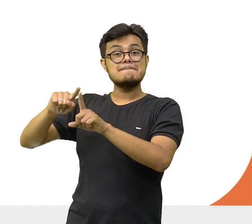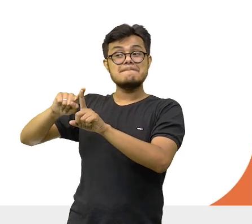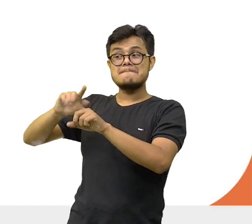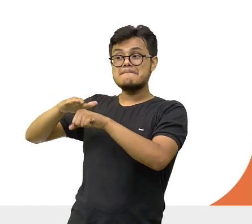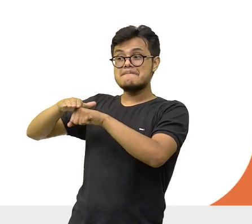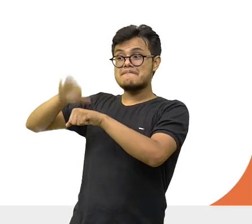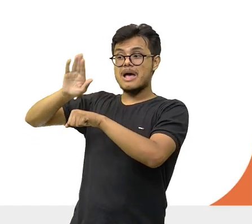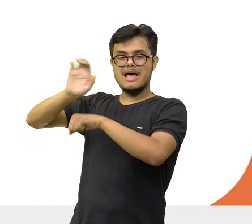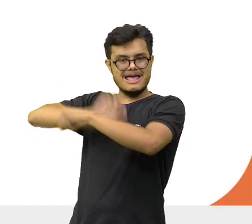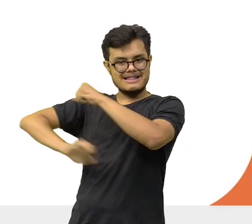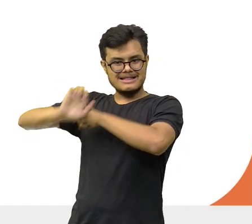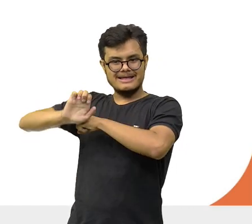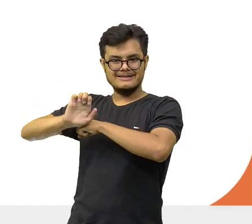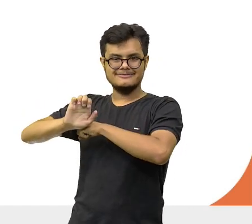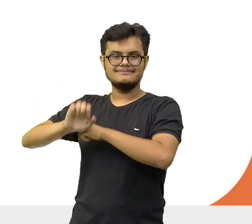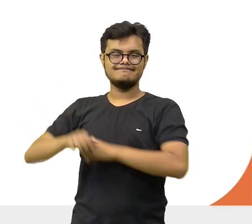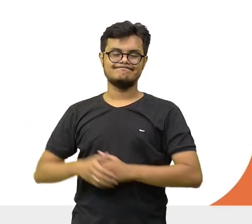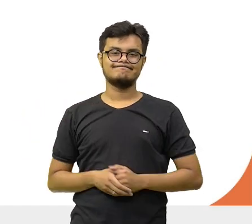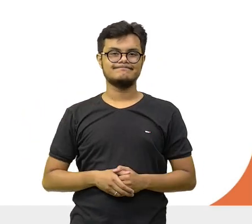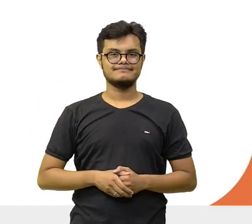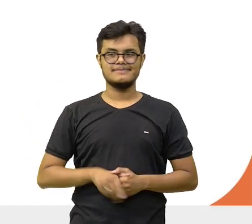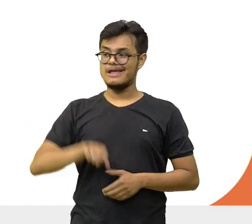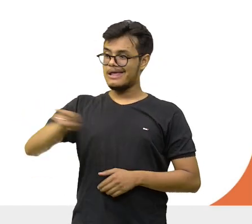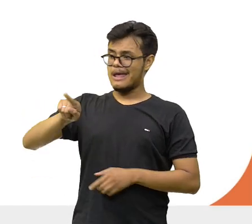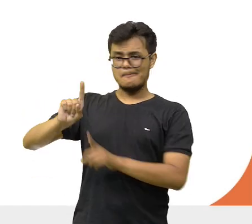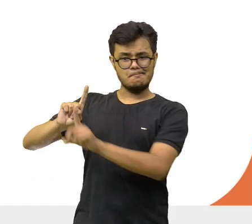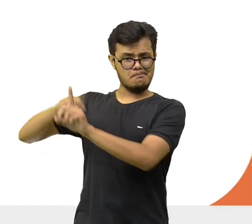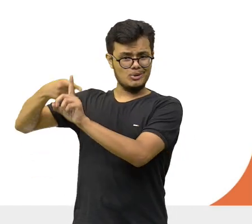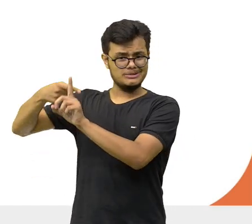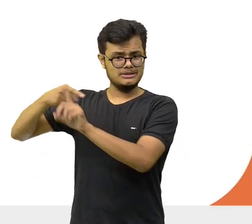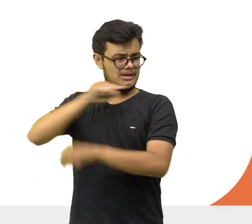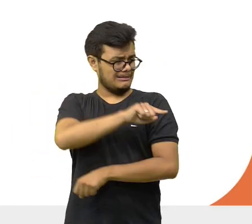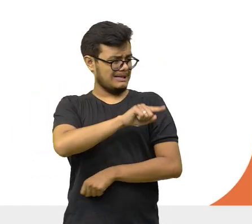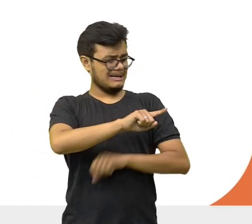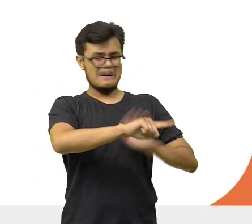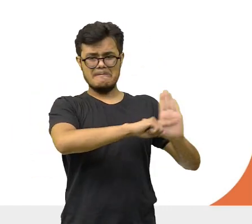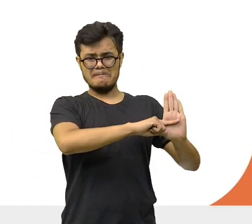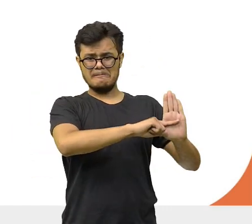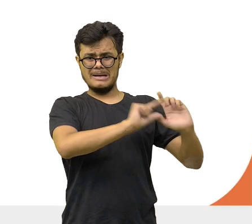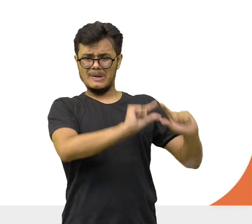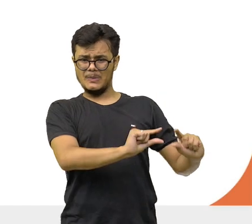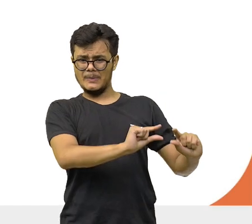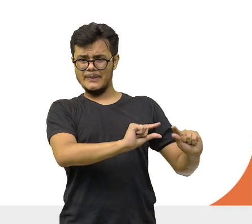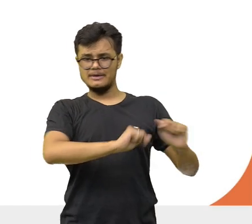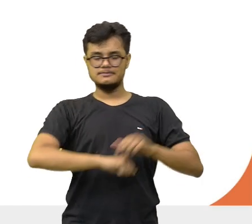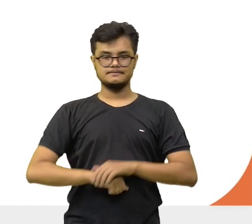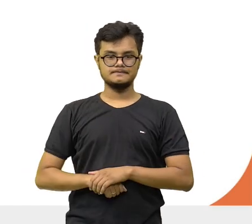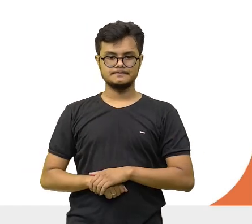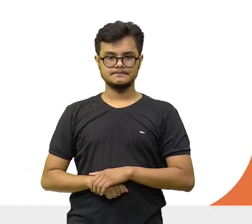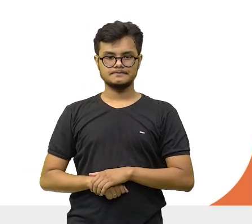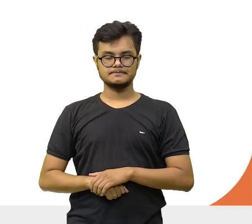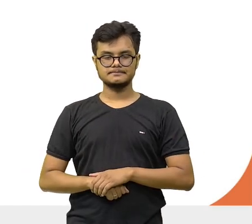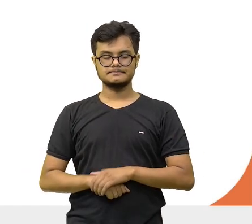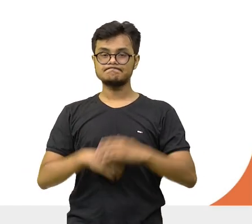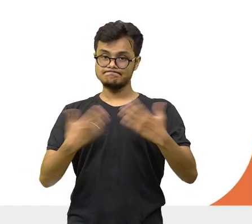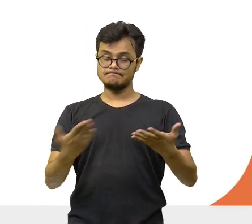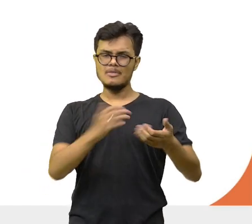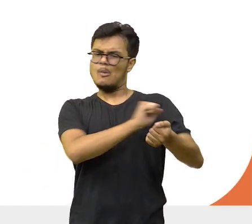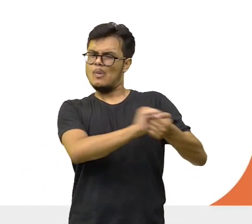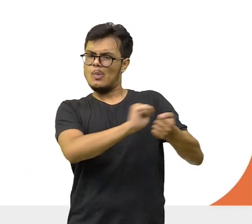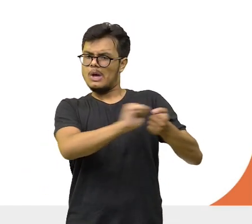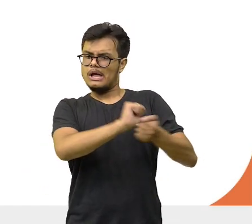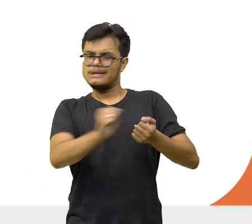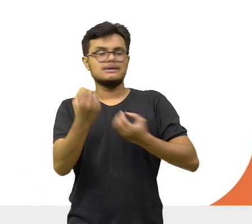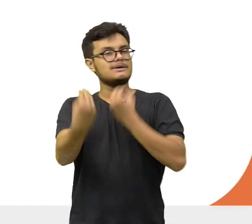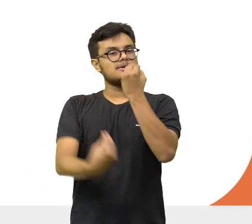elétrons. E aí, um fica muito positivo, o outro fica muito negativo. E nesse processo de atrito, por que eu sei